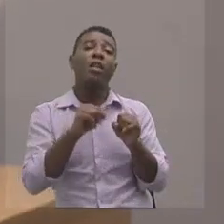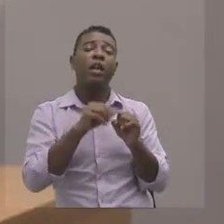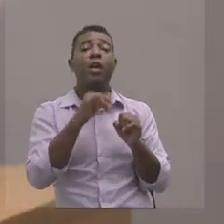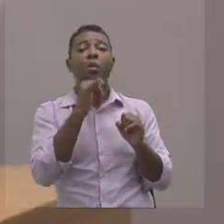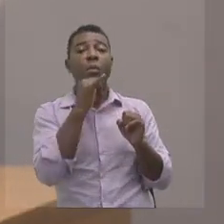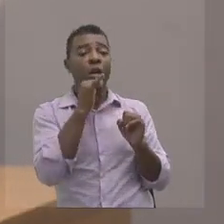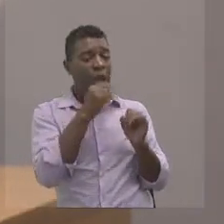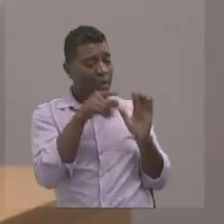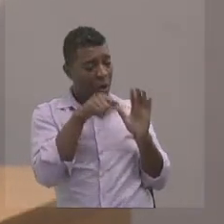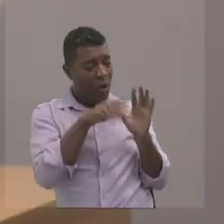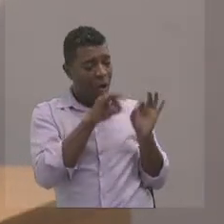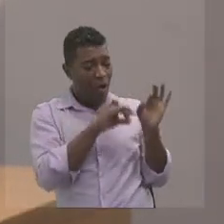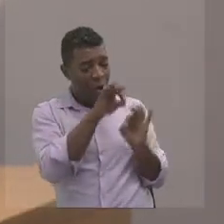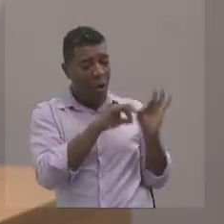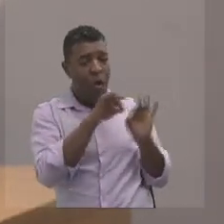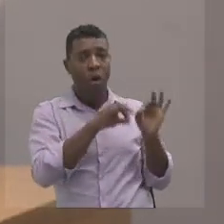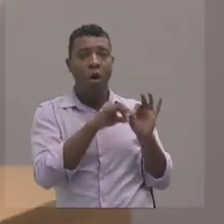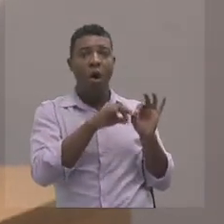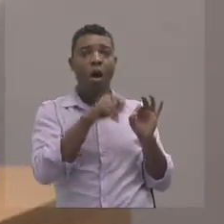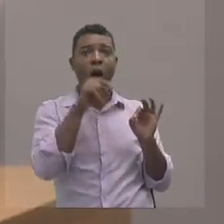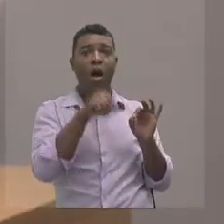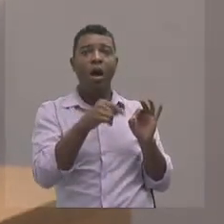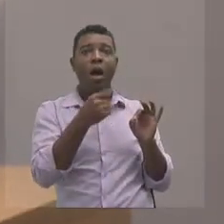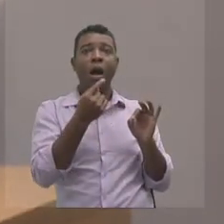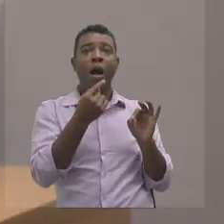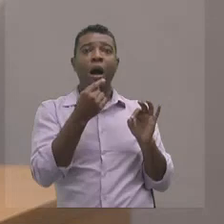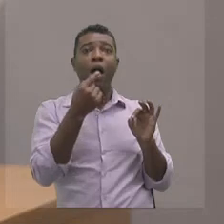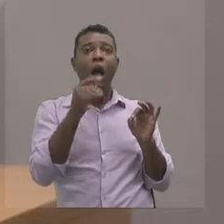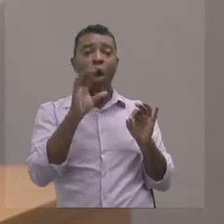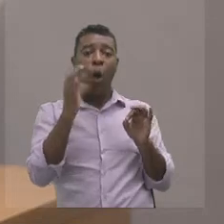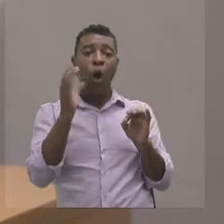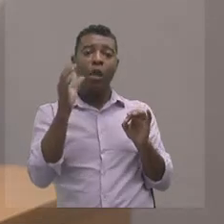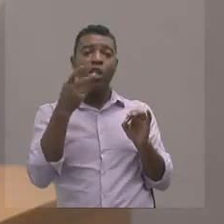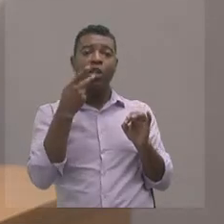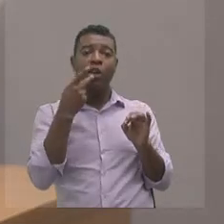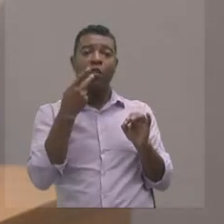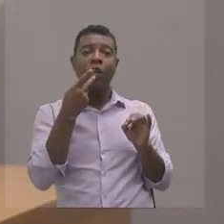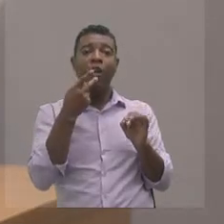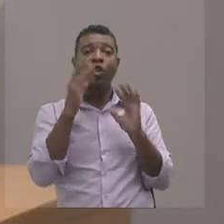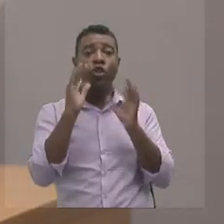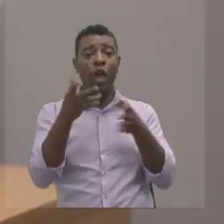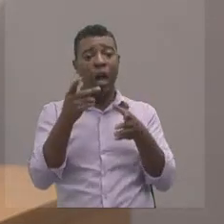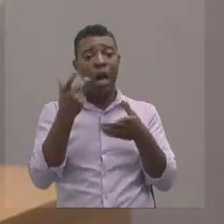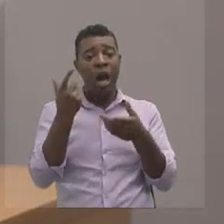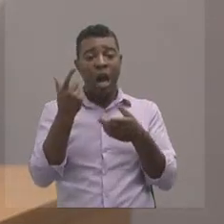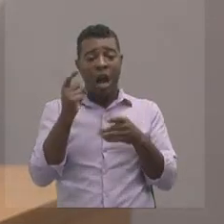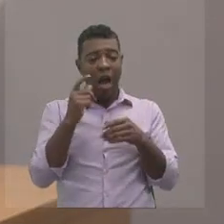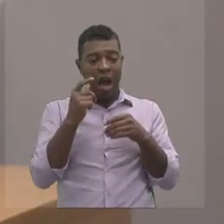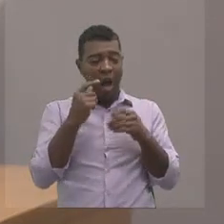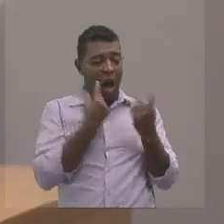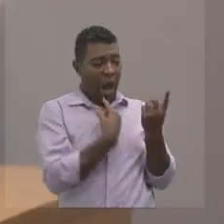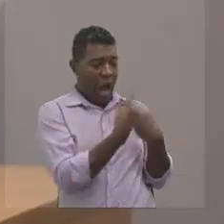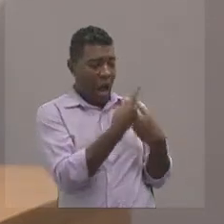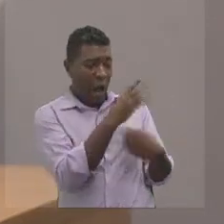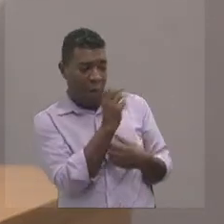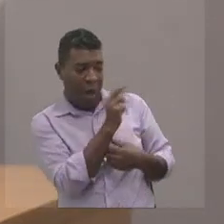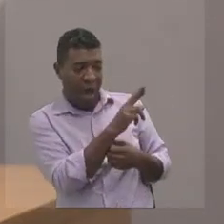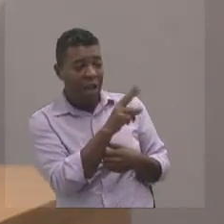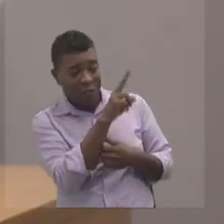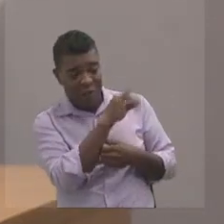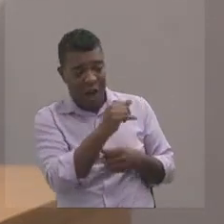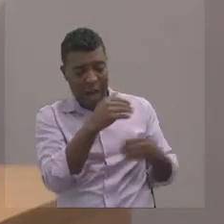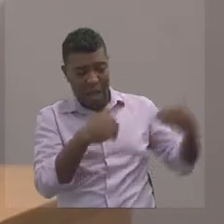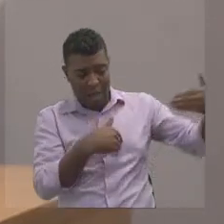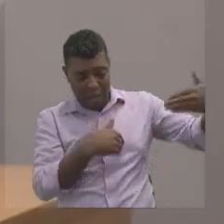de Contagem que não vai permitir o Rodoanel passar por lá como que vocês fazem o leilão das obras do Rodoanel